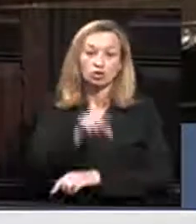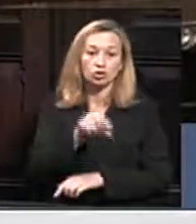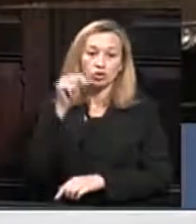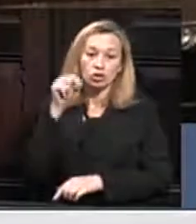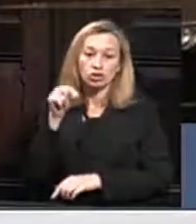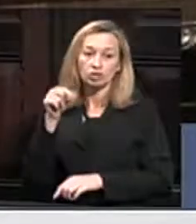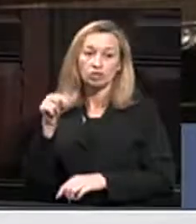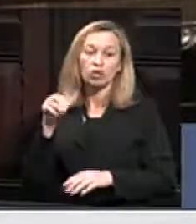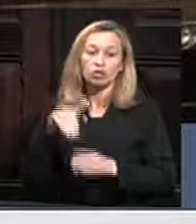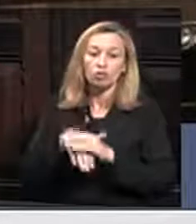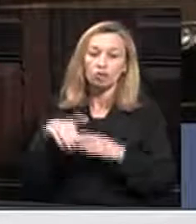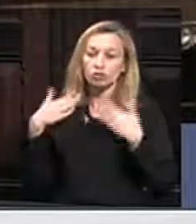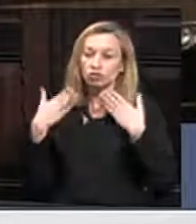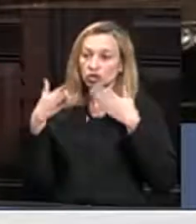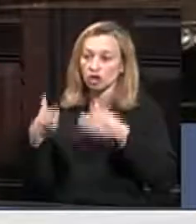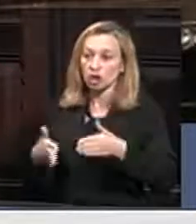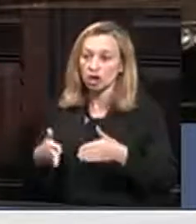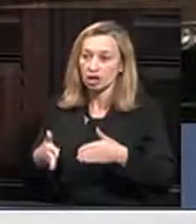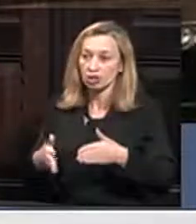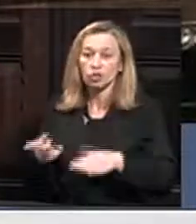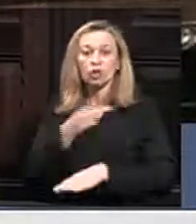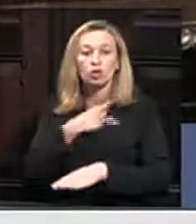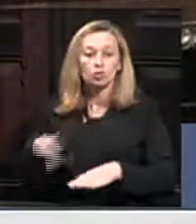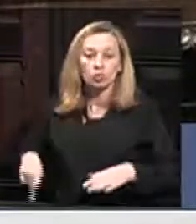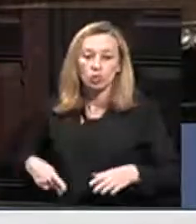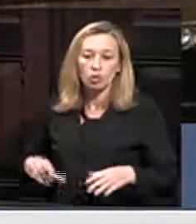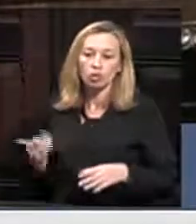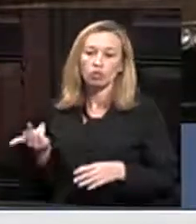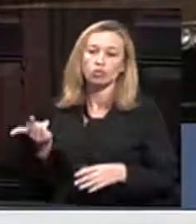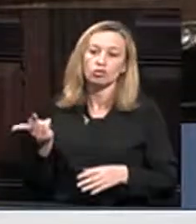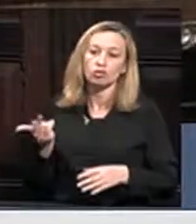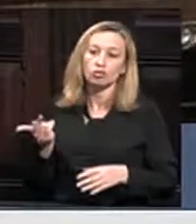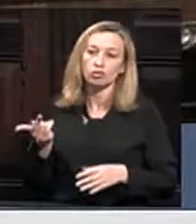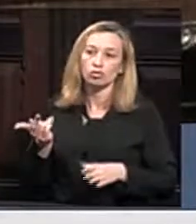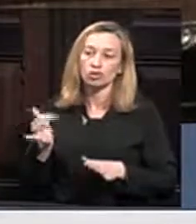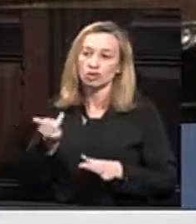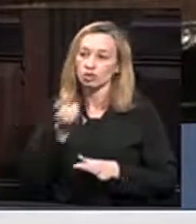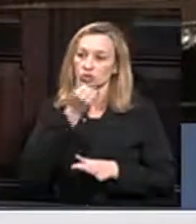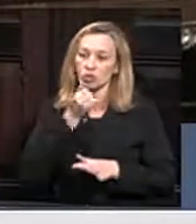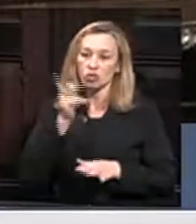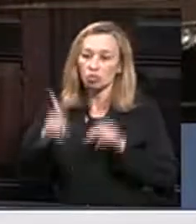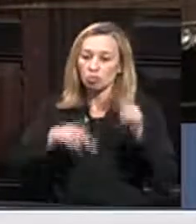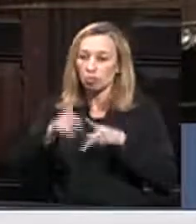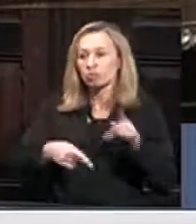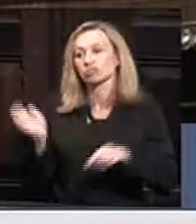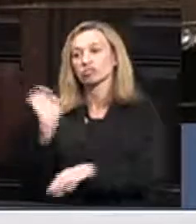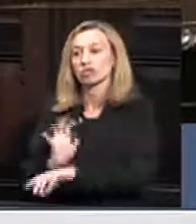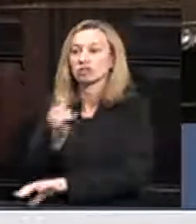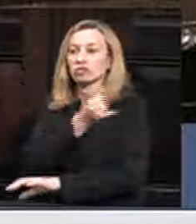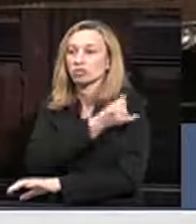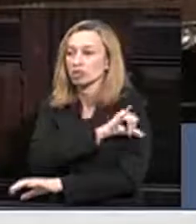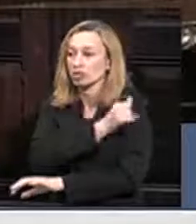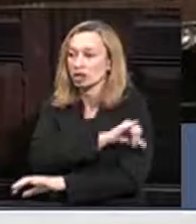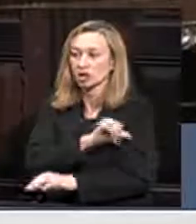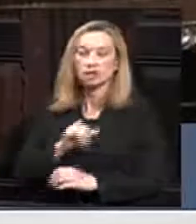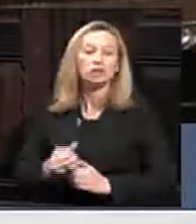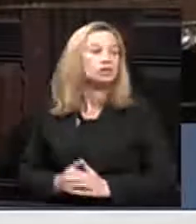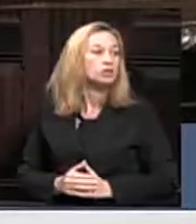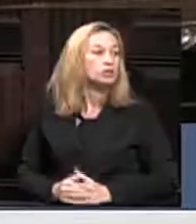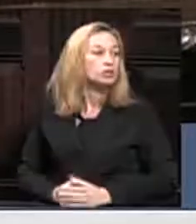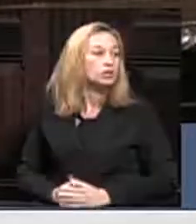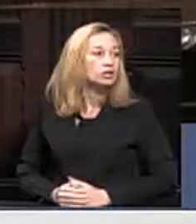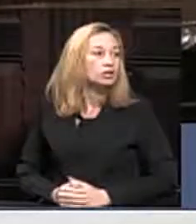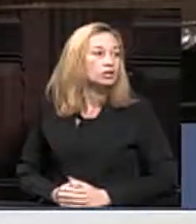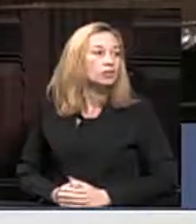pela vontade popular do povo do Estado do Rio de Janeiro, e que, da mesma forma, é natural que